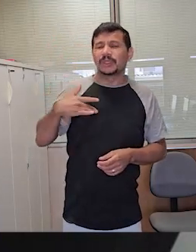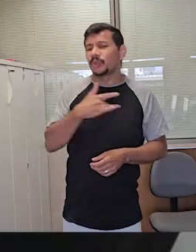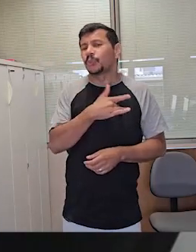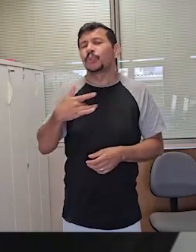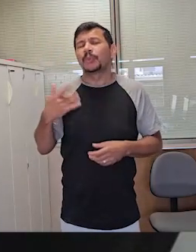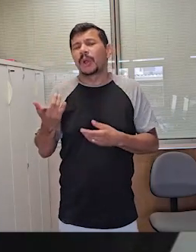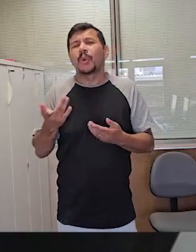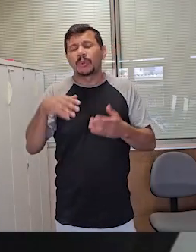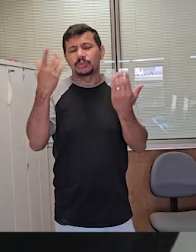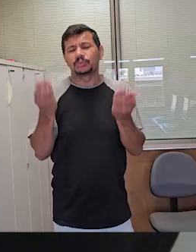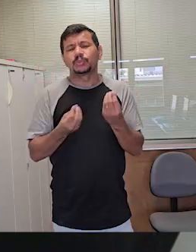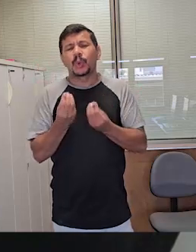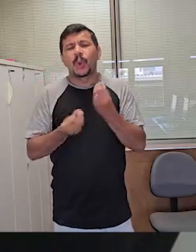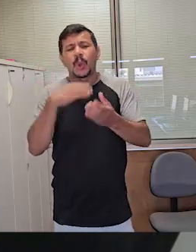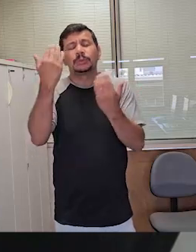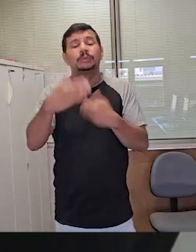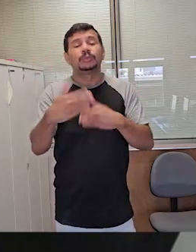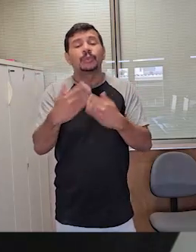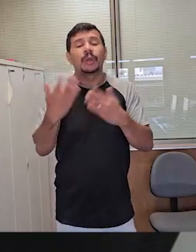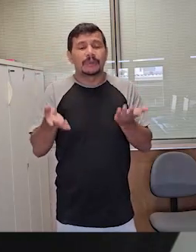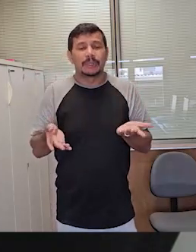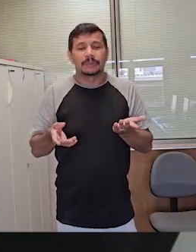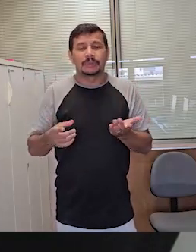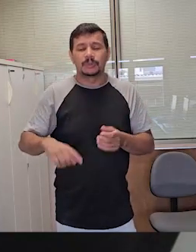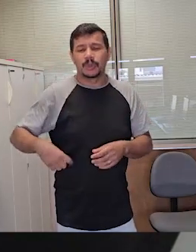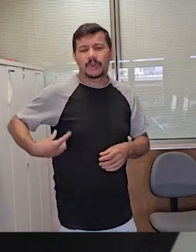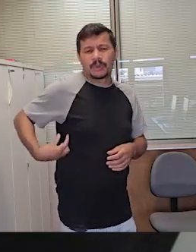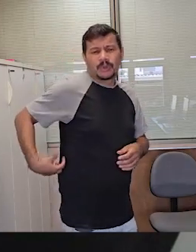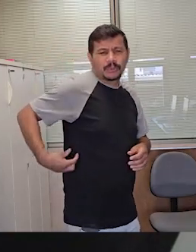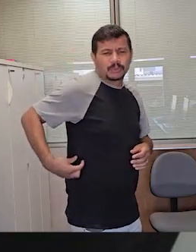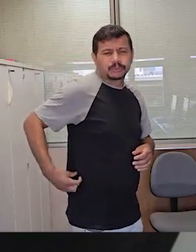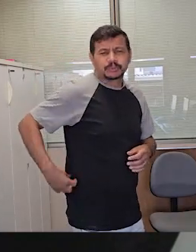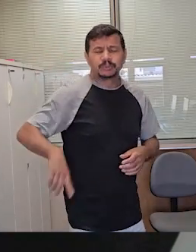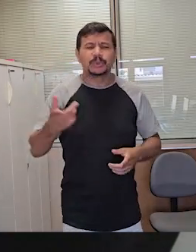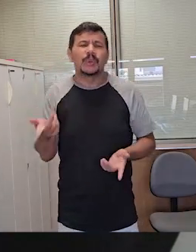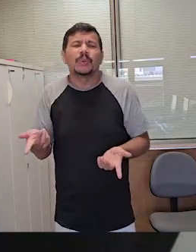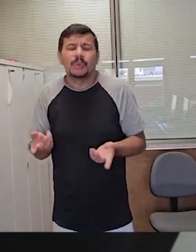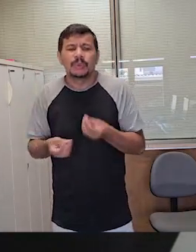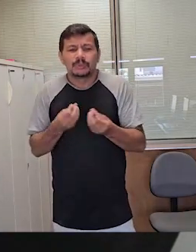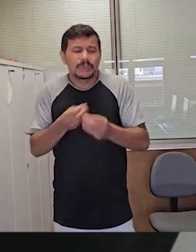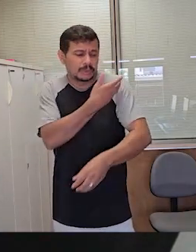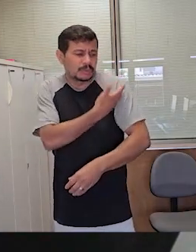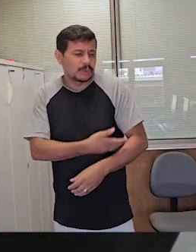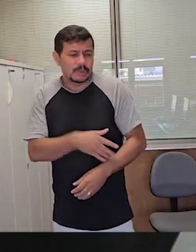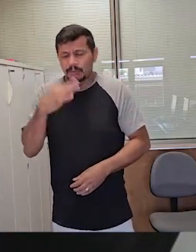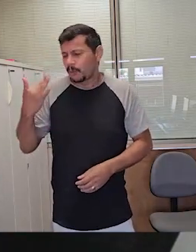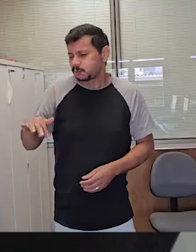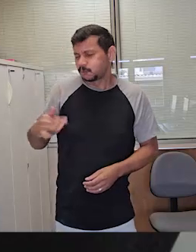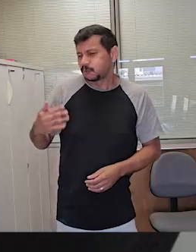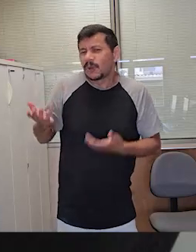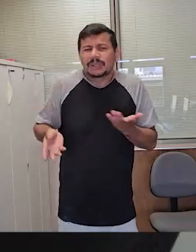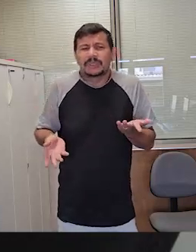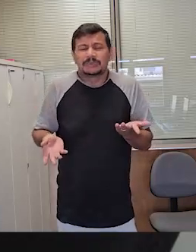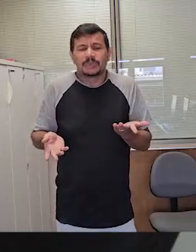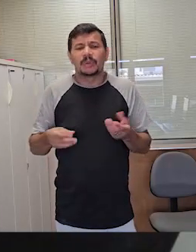gente prova isso? Né? Esse camarada que tem um problema de coluna, né? Esse camarada que tem um problema no braço, que tem uma tendinite, tem uma